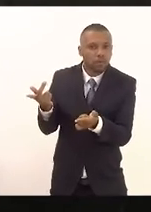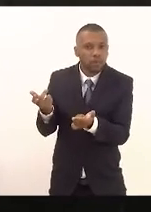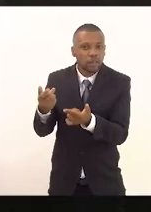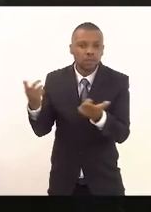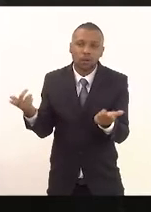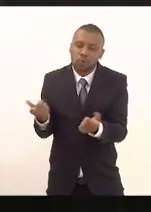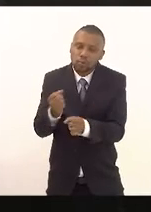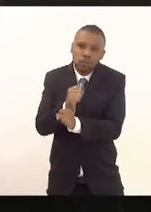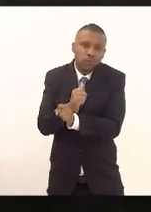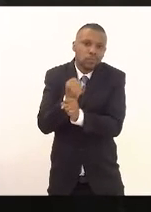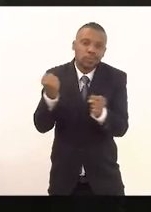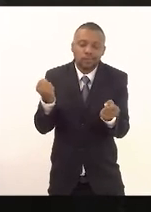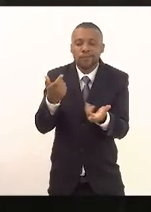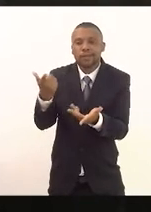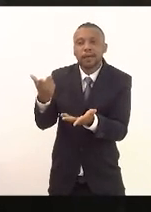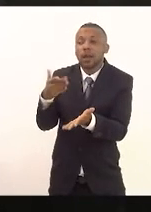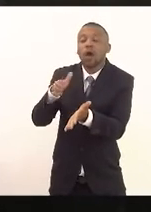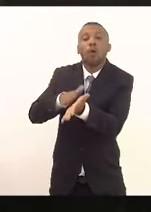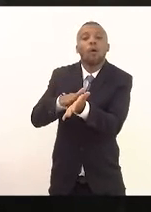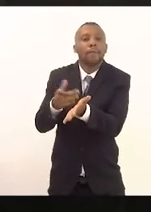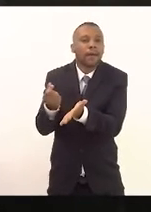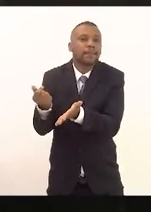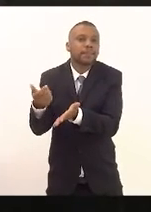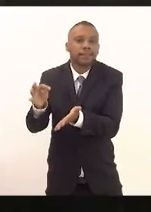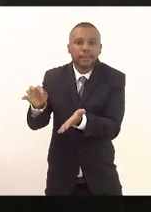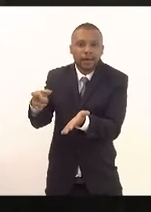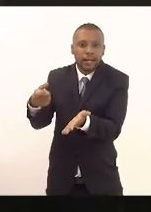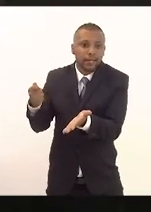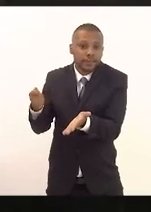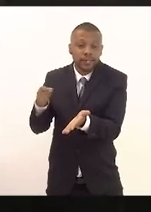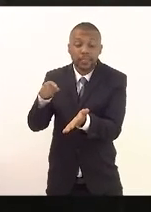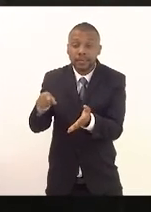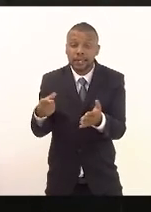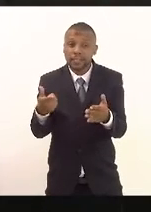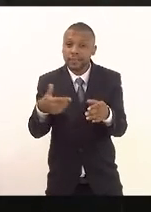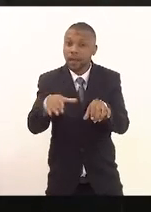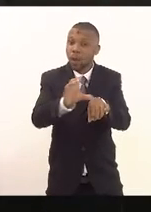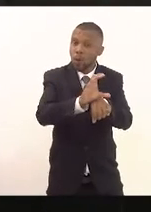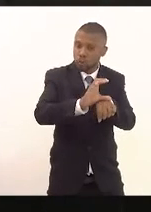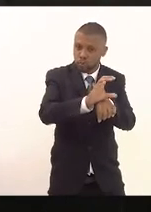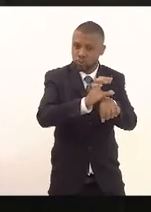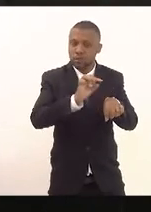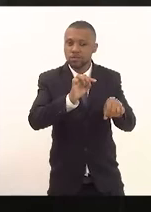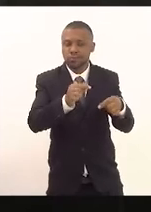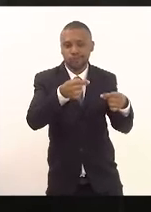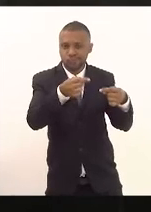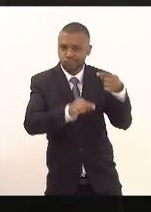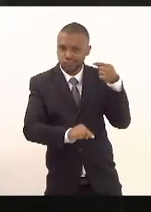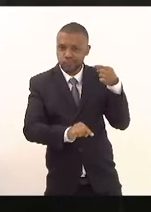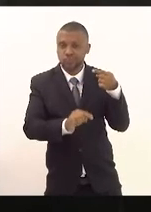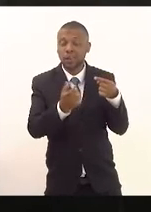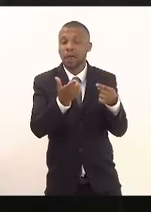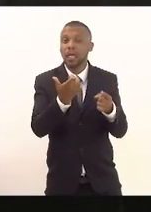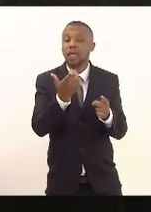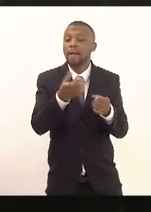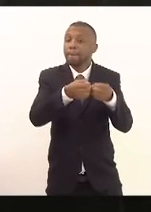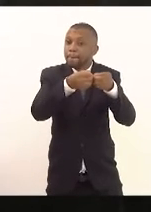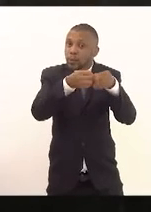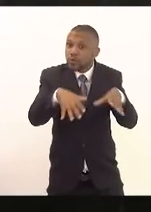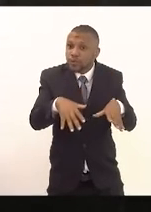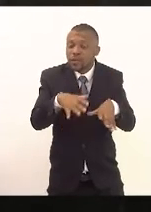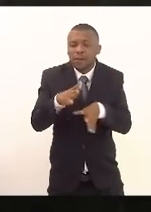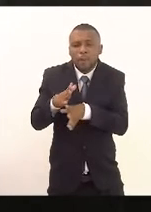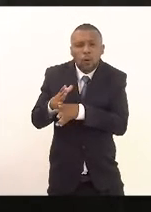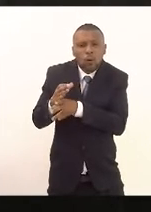direta de um condicionalidade atingir o coração de mais de 3 milhões